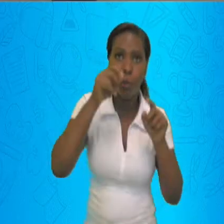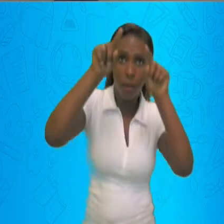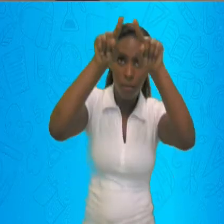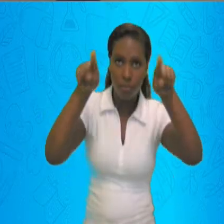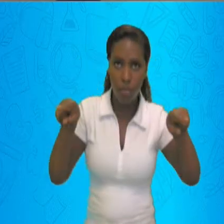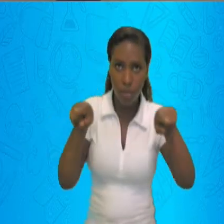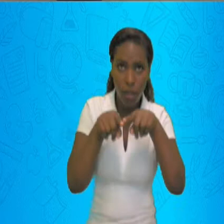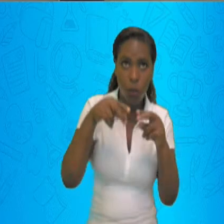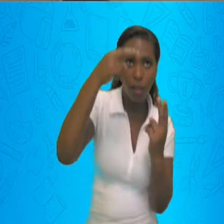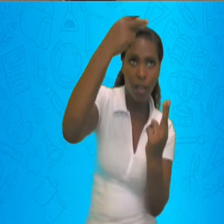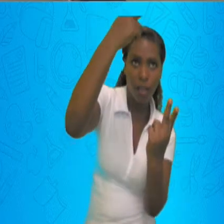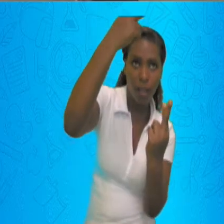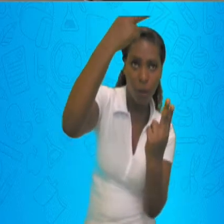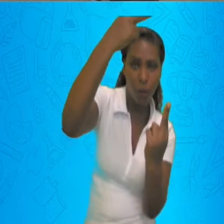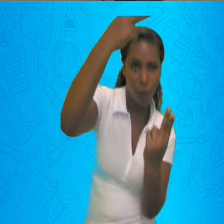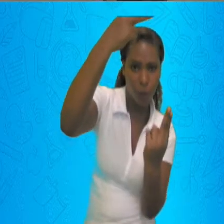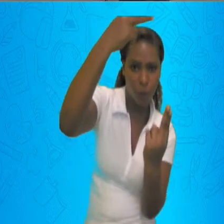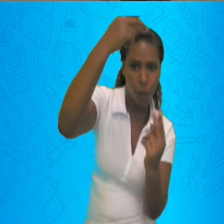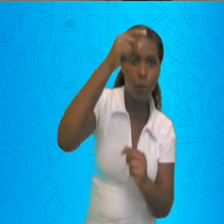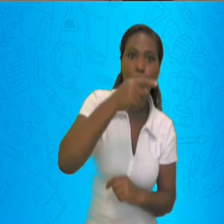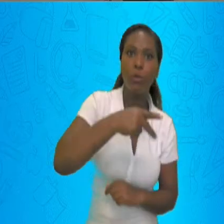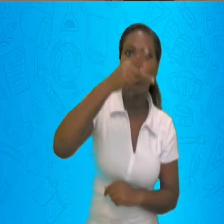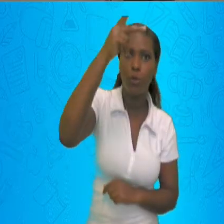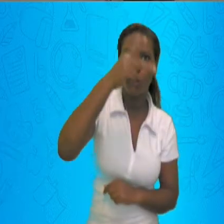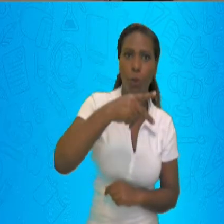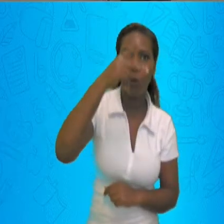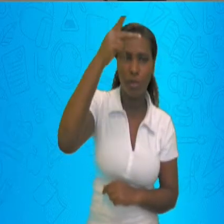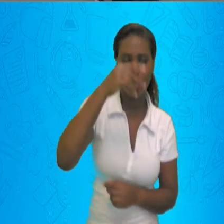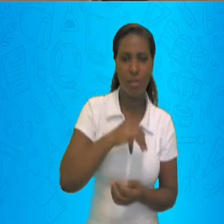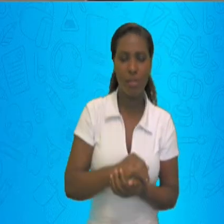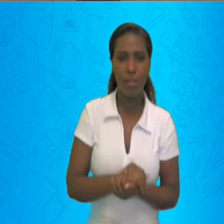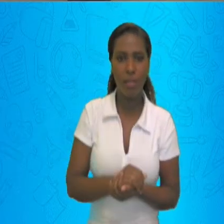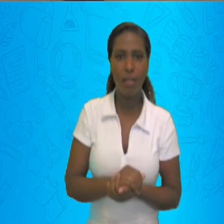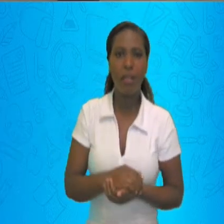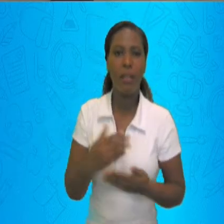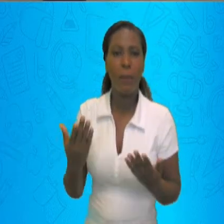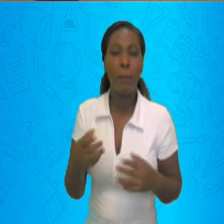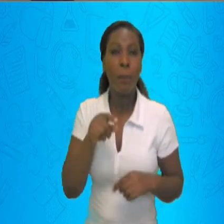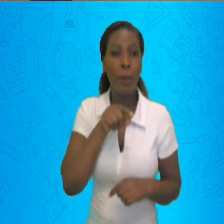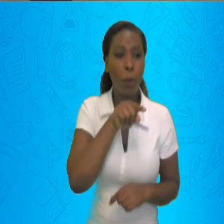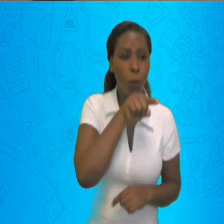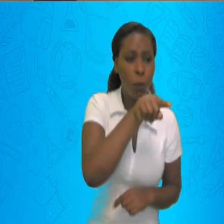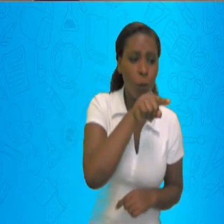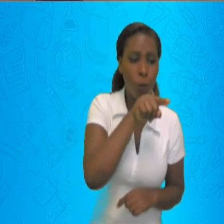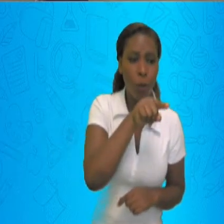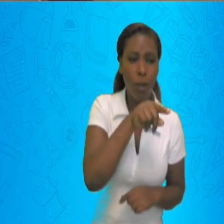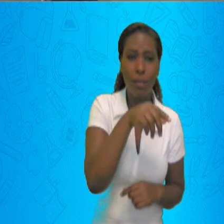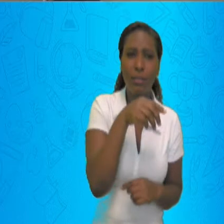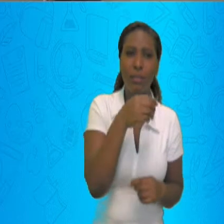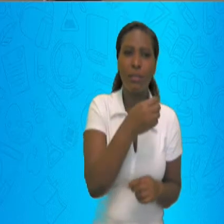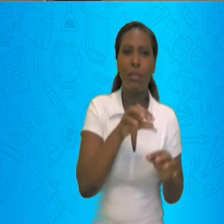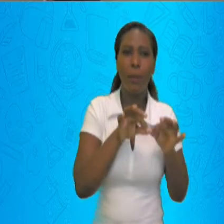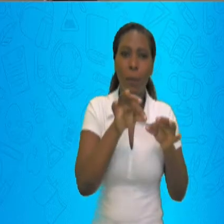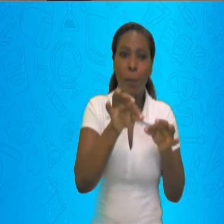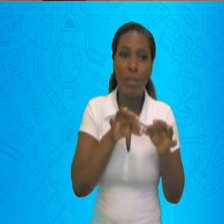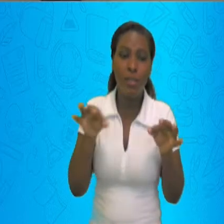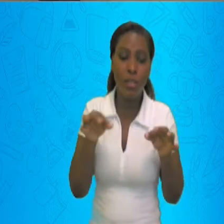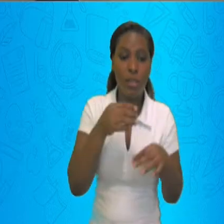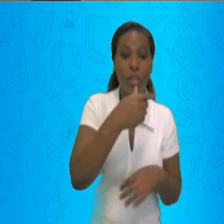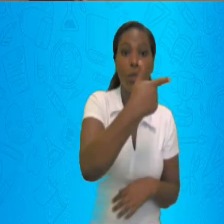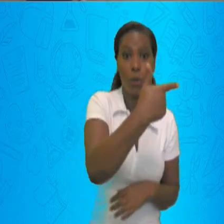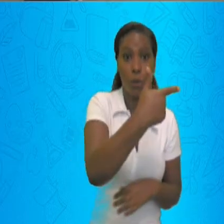já falei aqui no problema que um lado mede 2, o outro lado